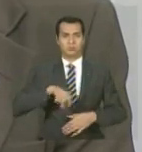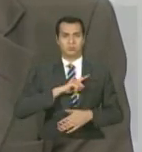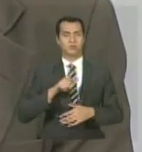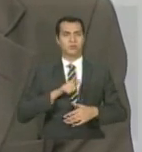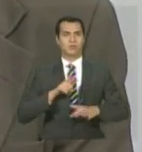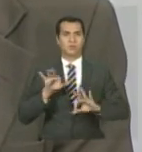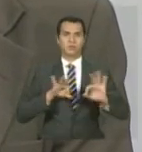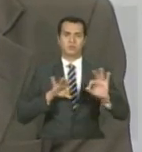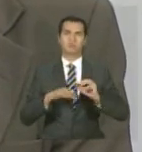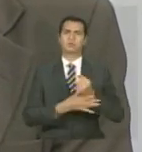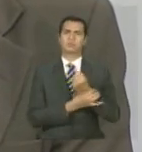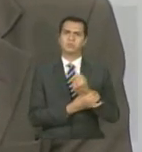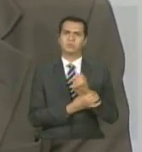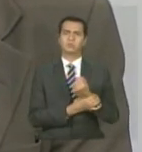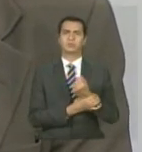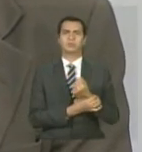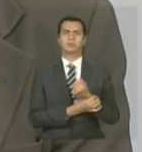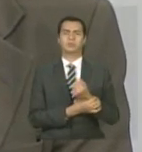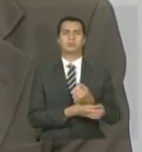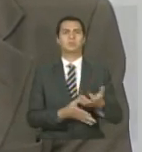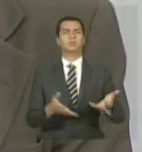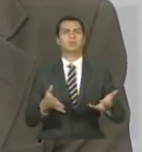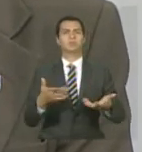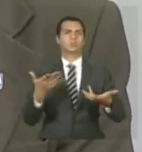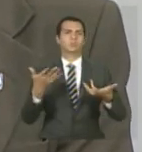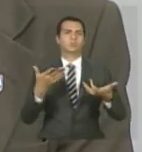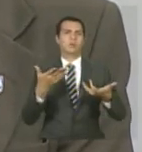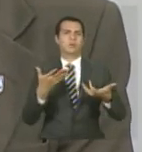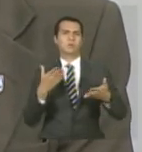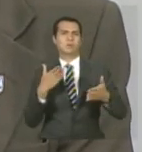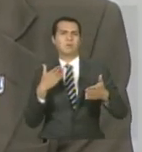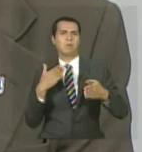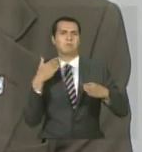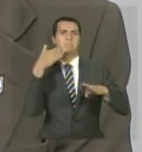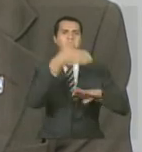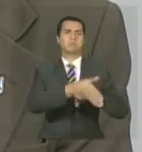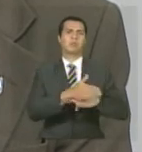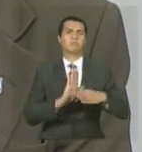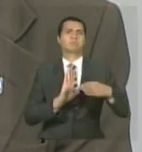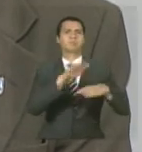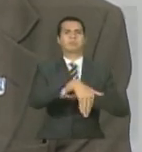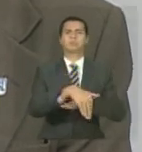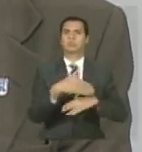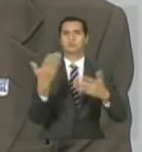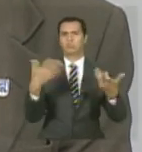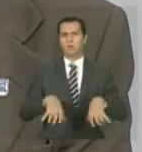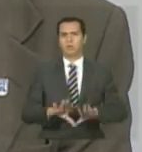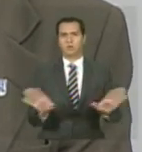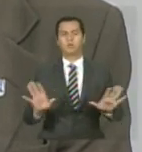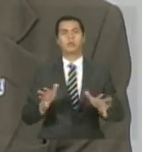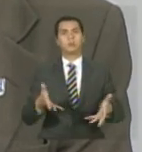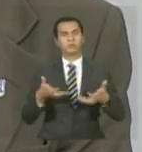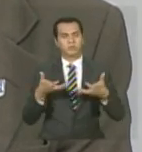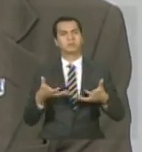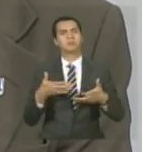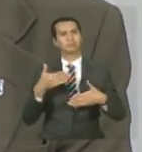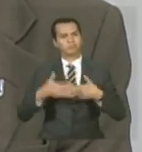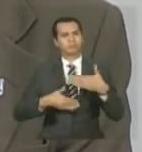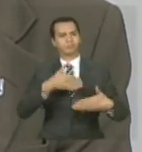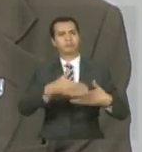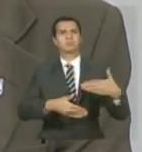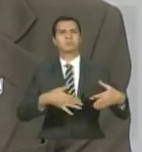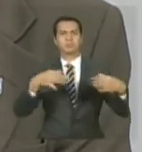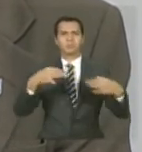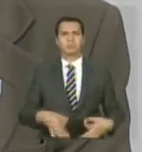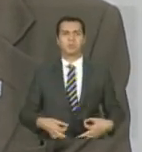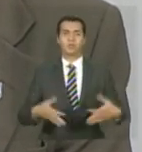segura em não atropelar o processo, na medida em que, para a adesão ao sistema, os estados não têm que